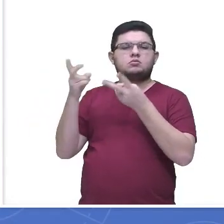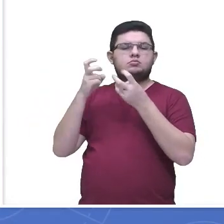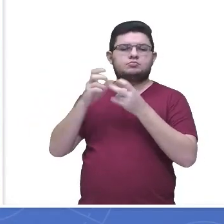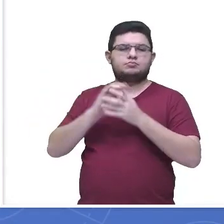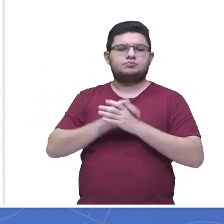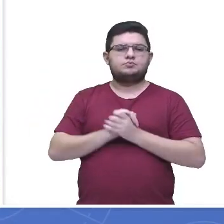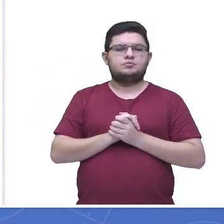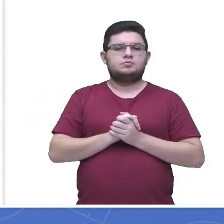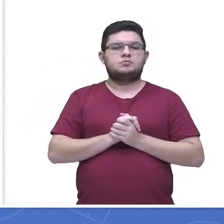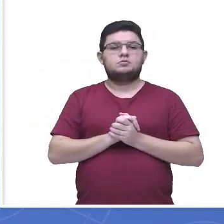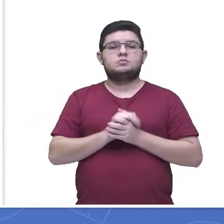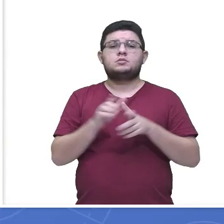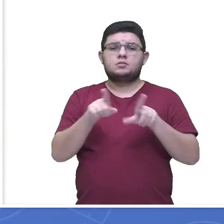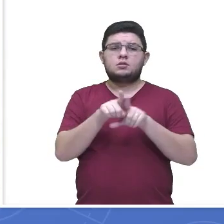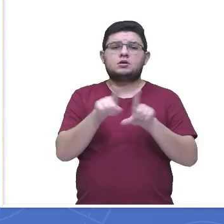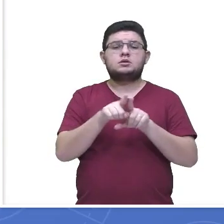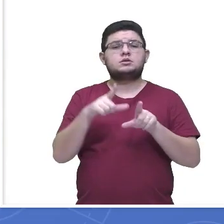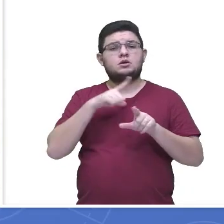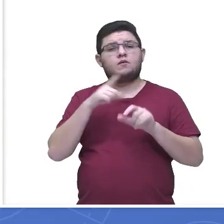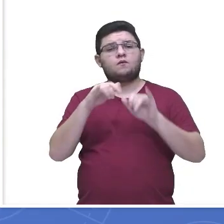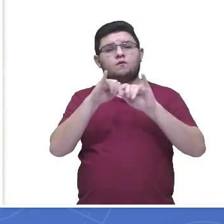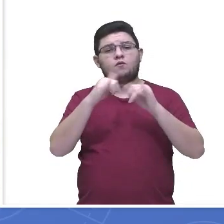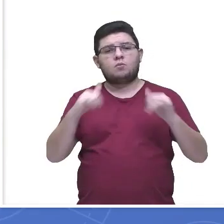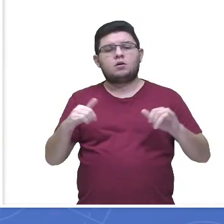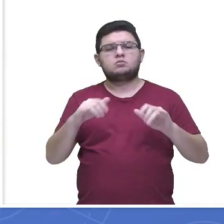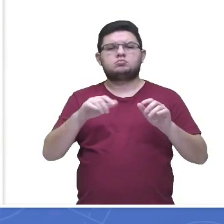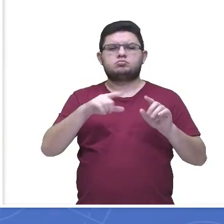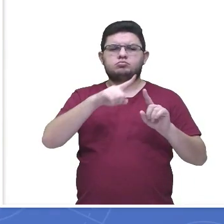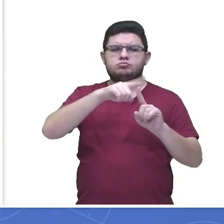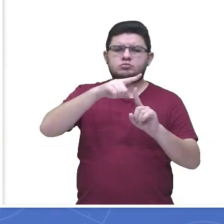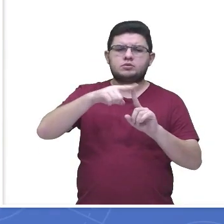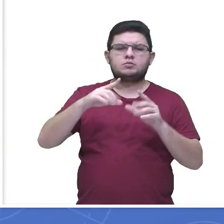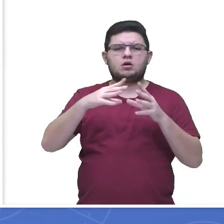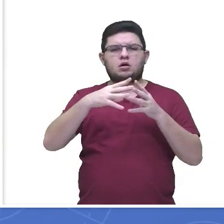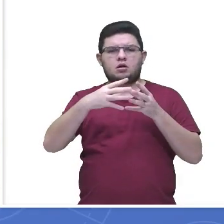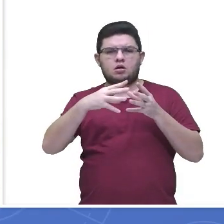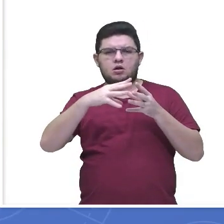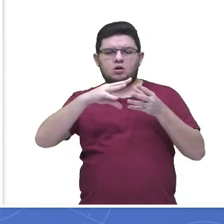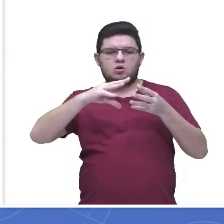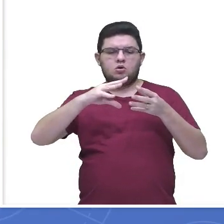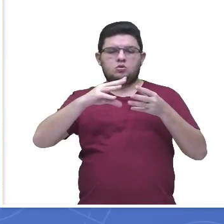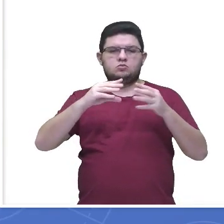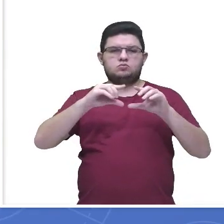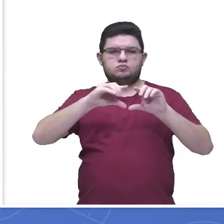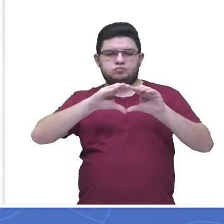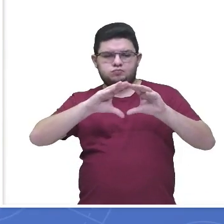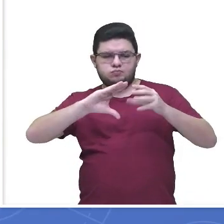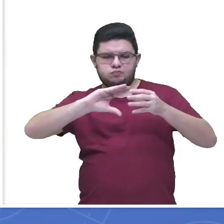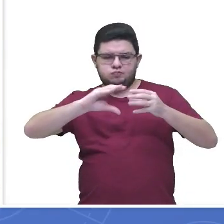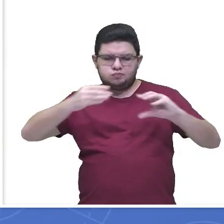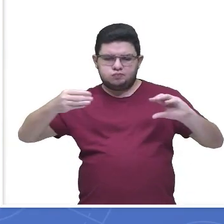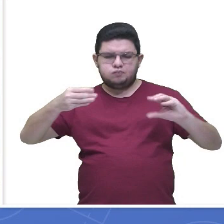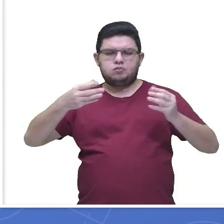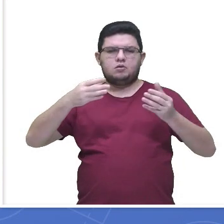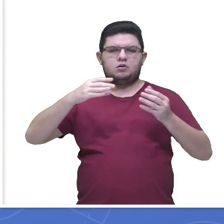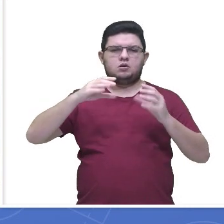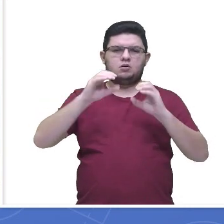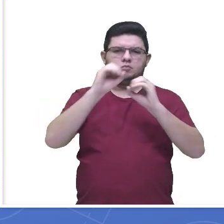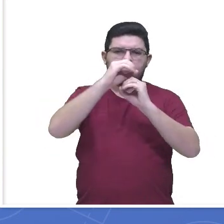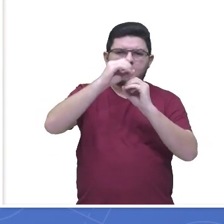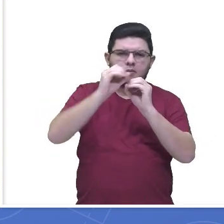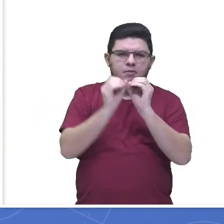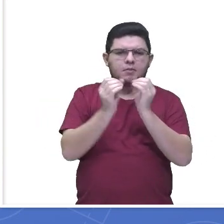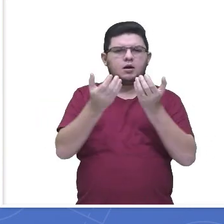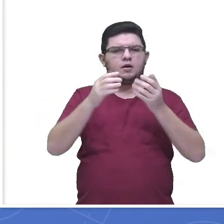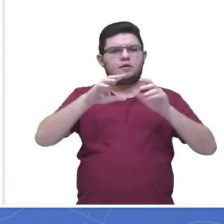E aí a gente tem outros formatos de bactérias, como a que nós desenhamos ali, para a gente conseguir identificar e visualizar um pouquinho mais.